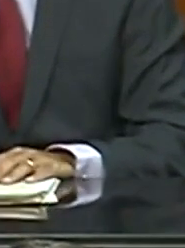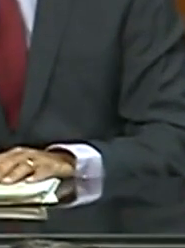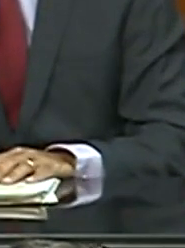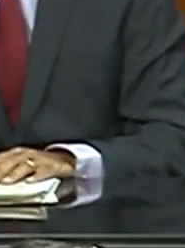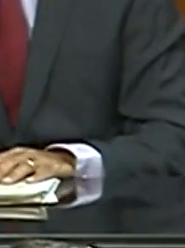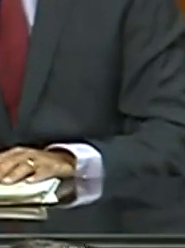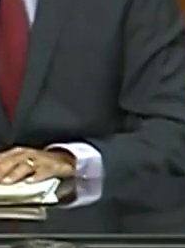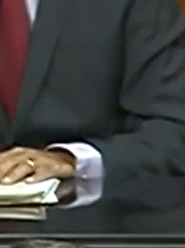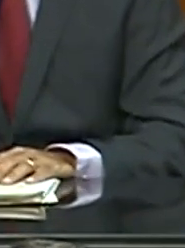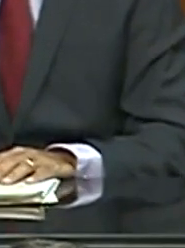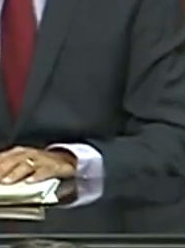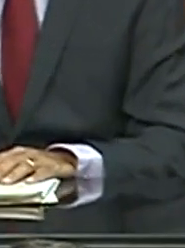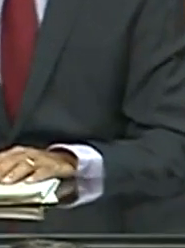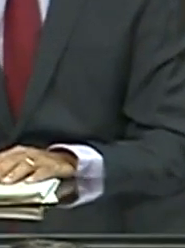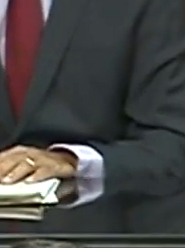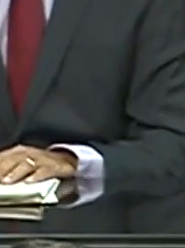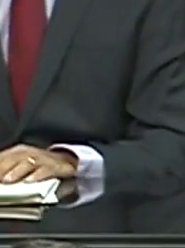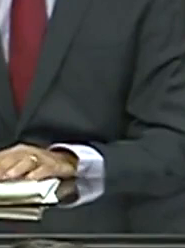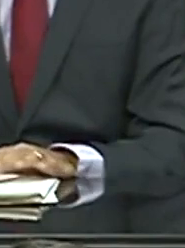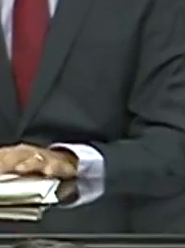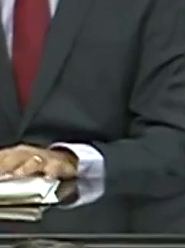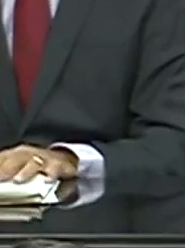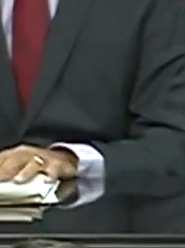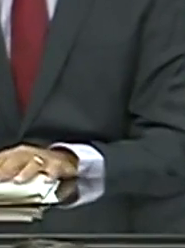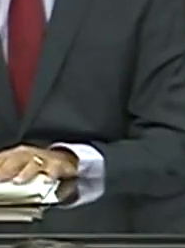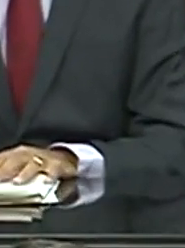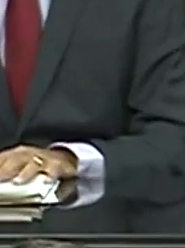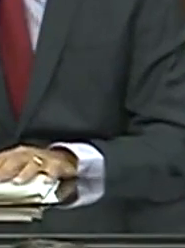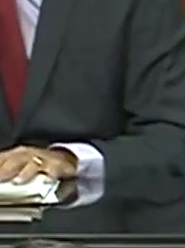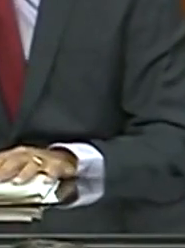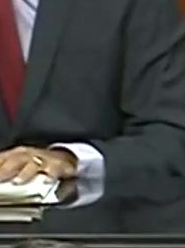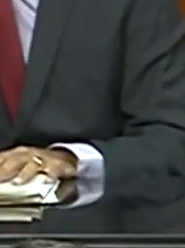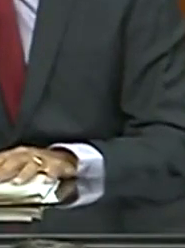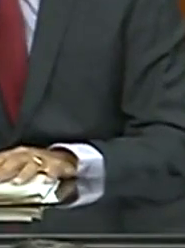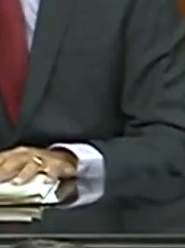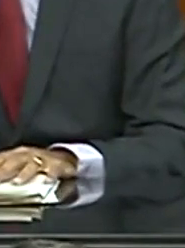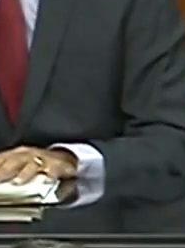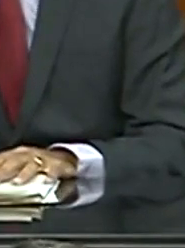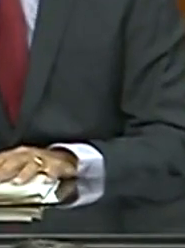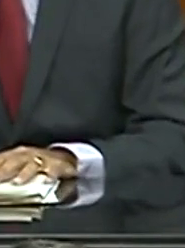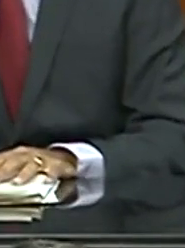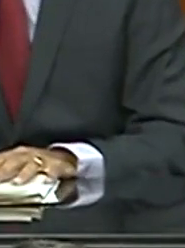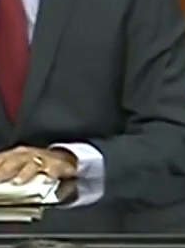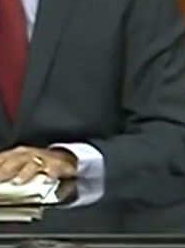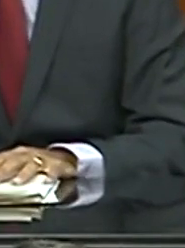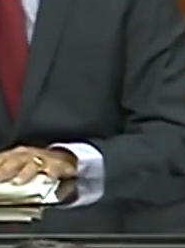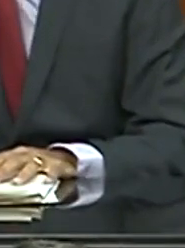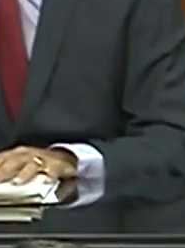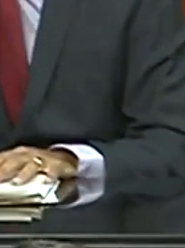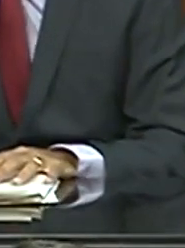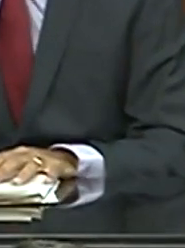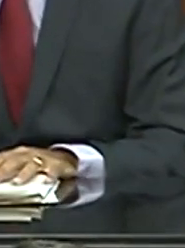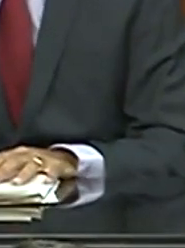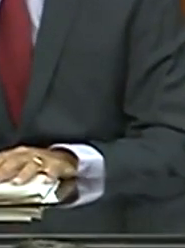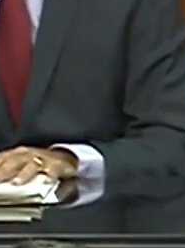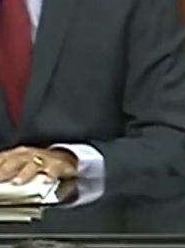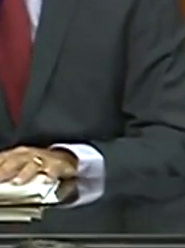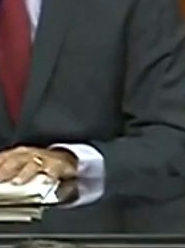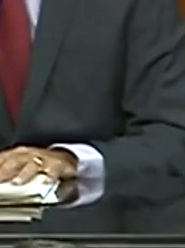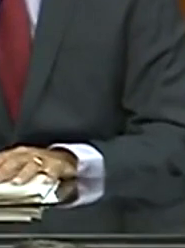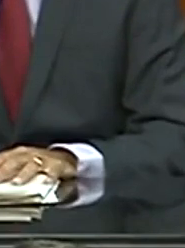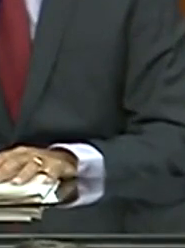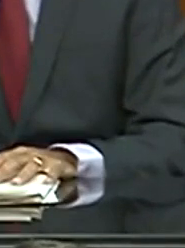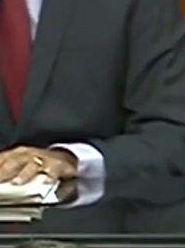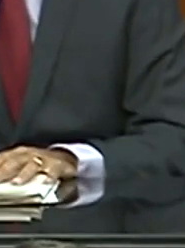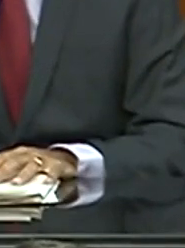bastante relevante, já que tradicionalmente os governadores encaminhavam mensagens por meio de representantes, secretários de